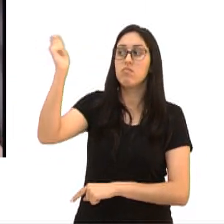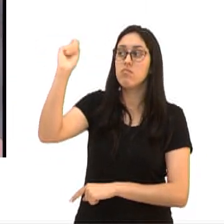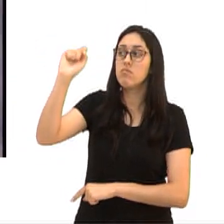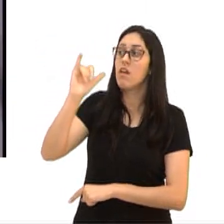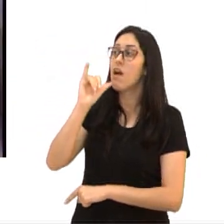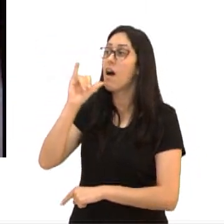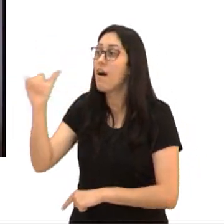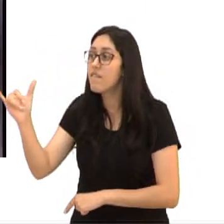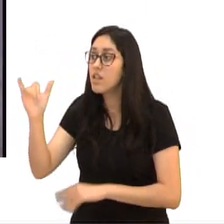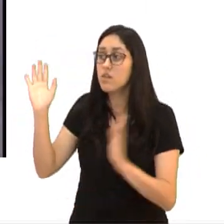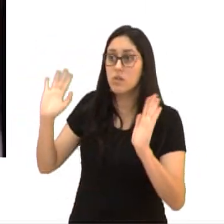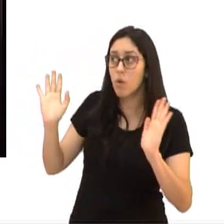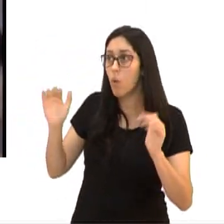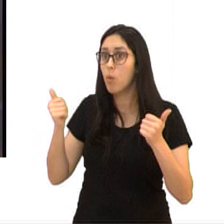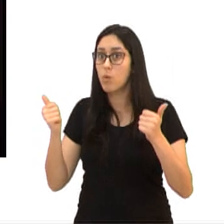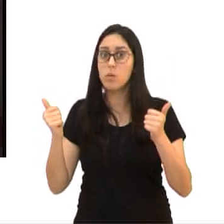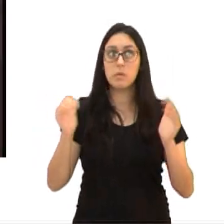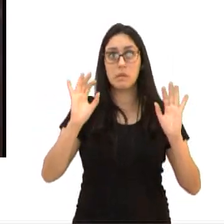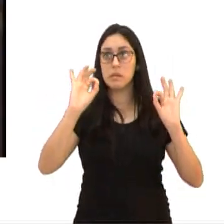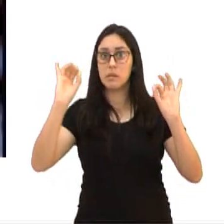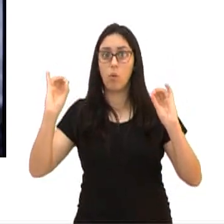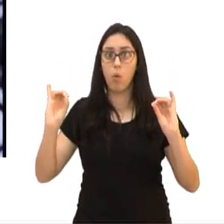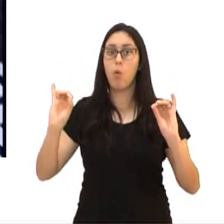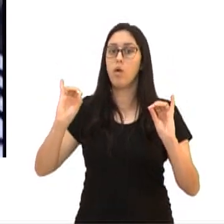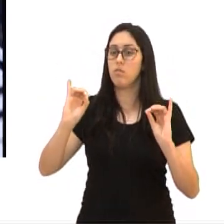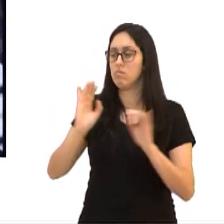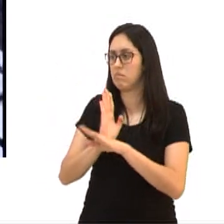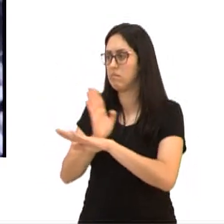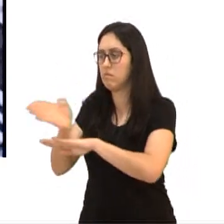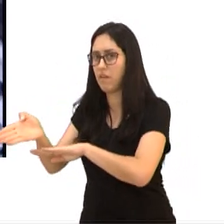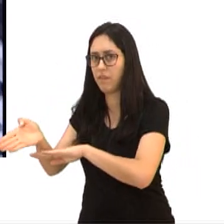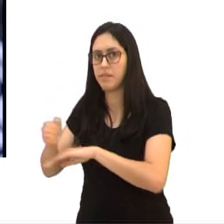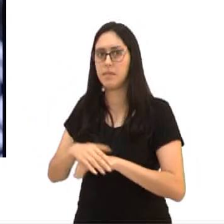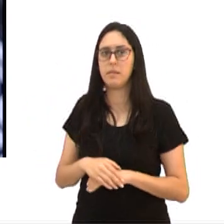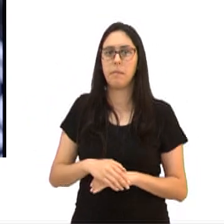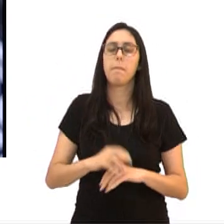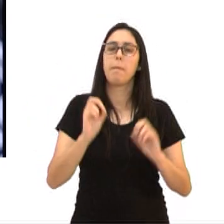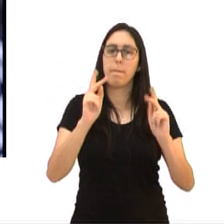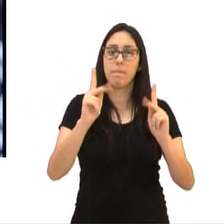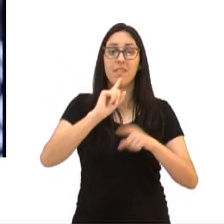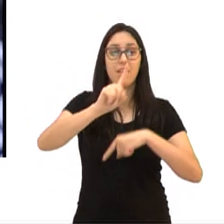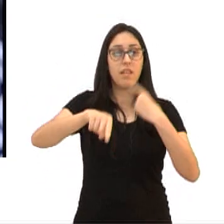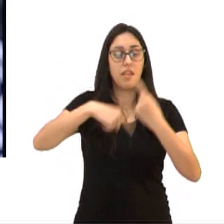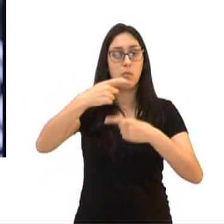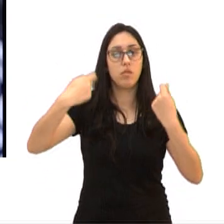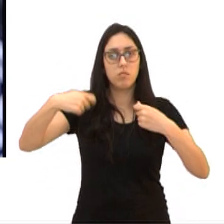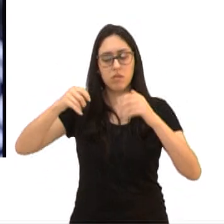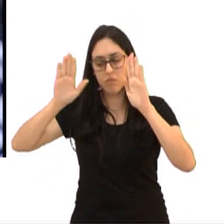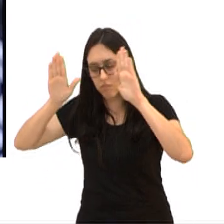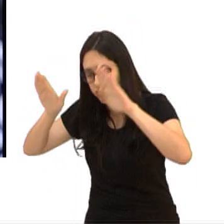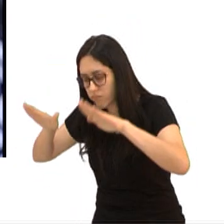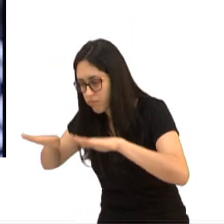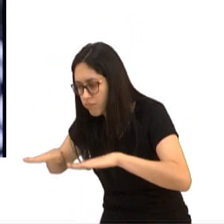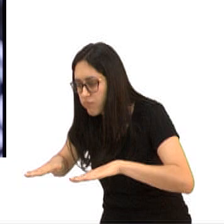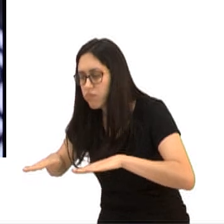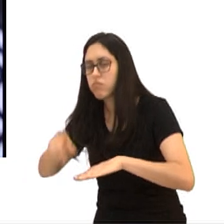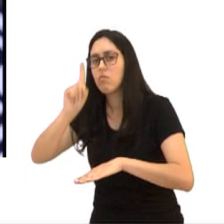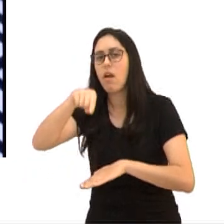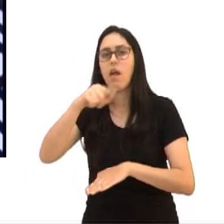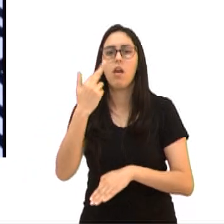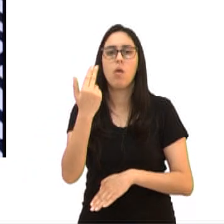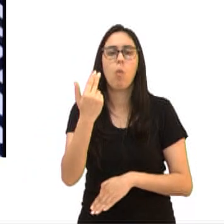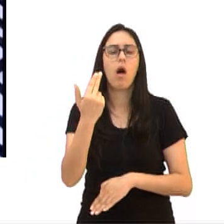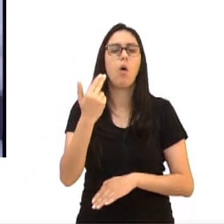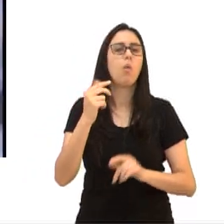a Krishna, Deus, que estamos entrando em sua casa. Depois disso, prestamos reverências, que é um ato que nos